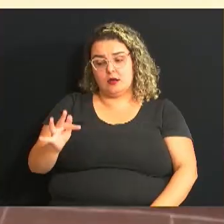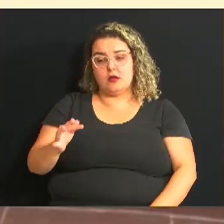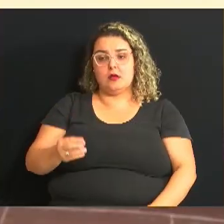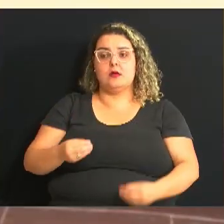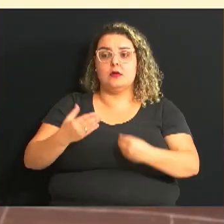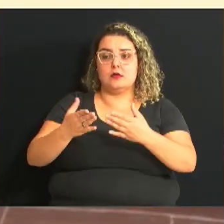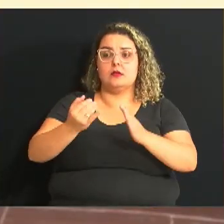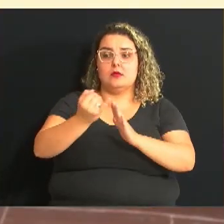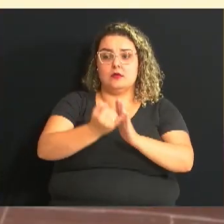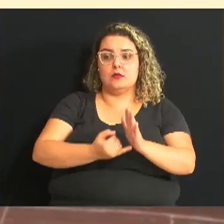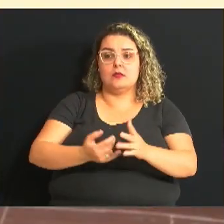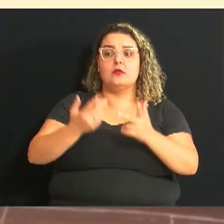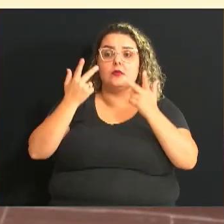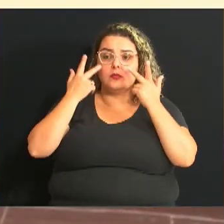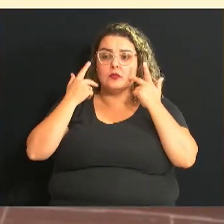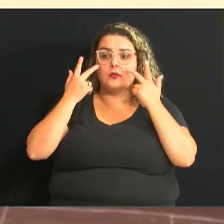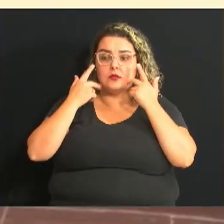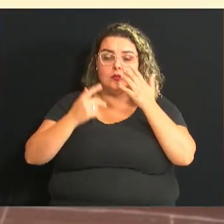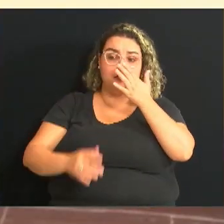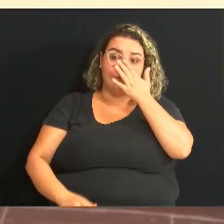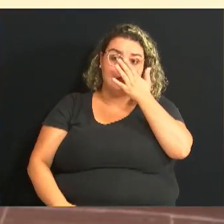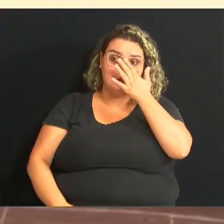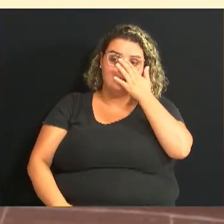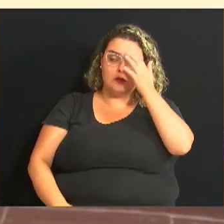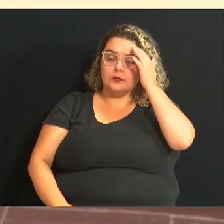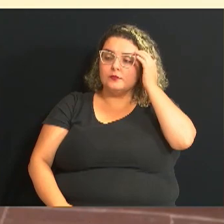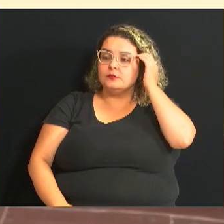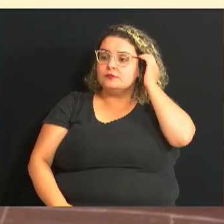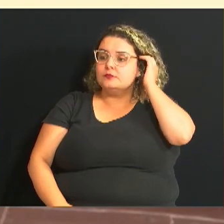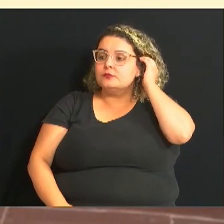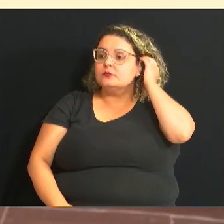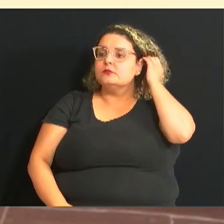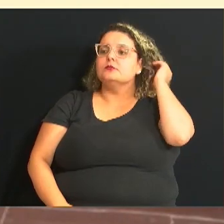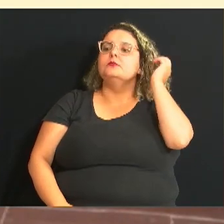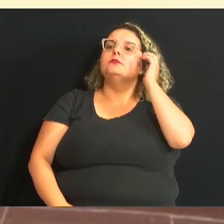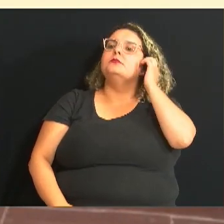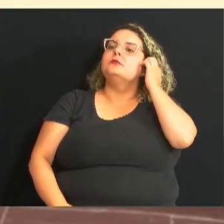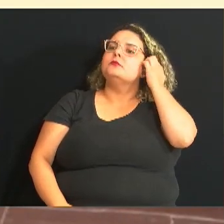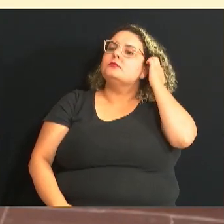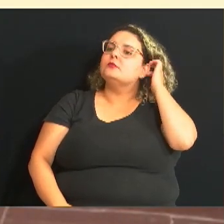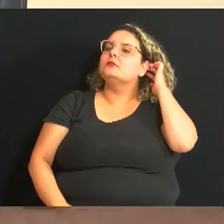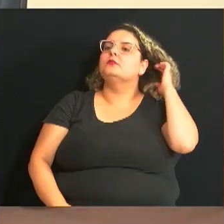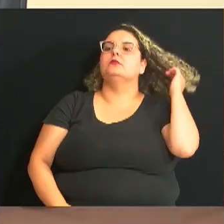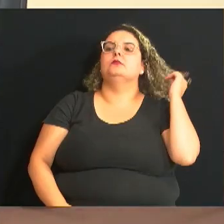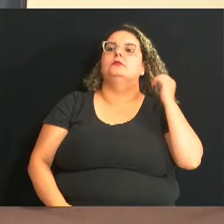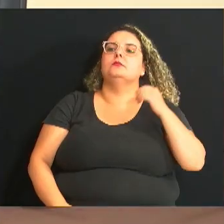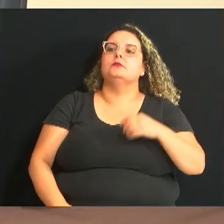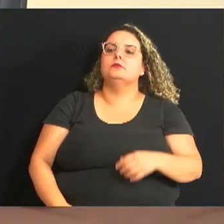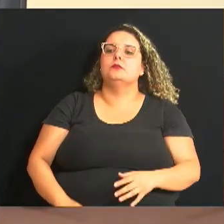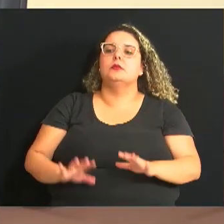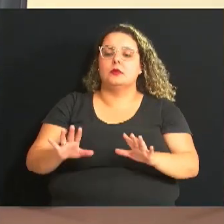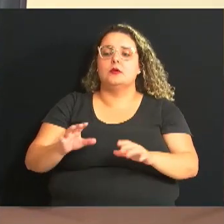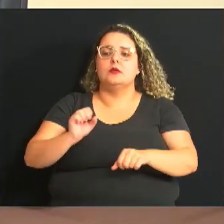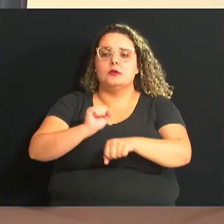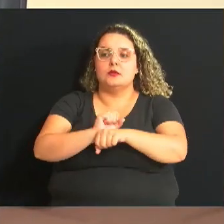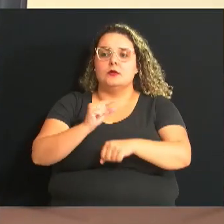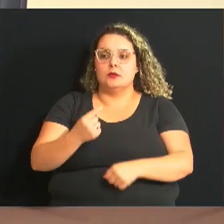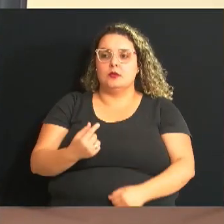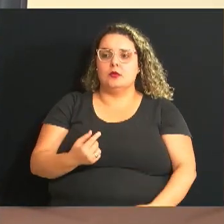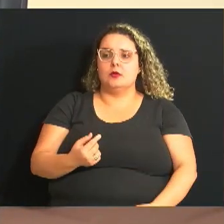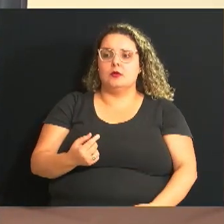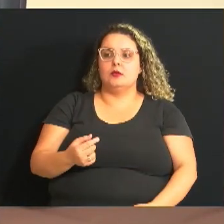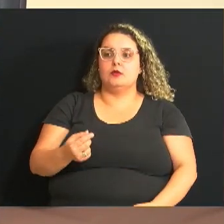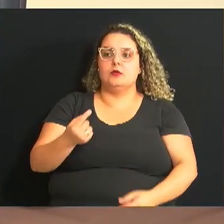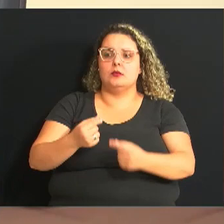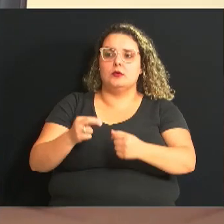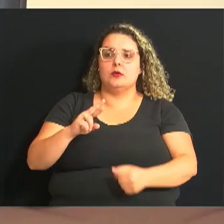imposto dela normal. Então, a gente precisa só um minutinho. Desse valor que ela teria a restituir, no caso de